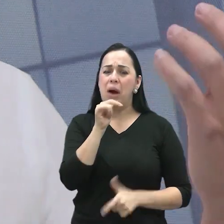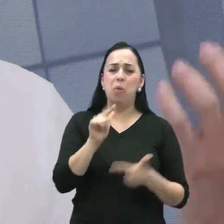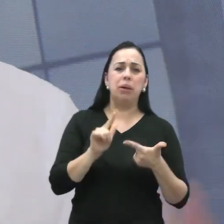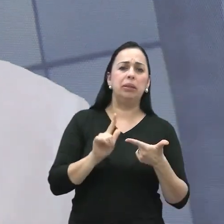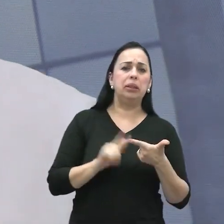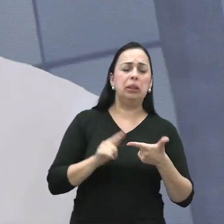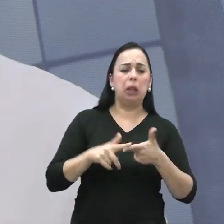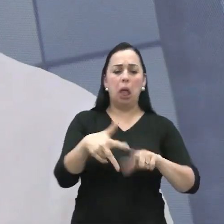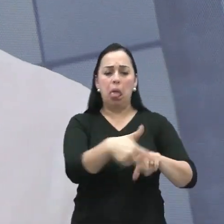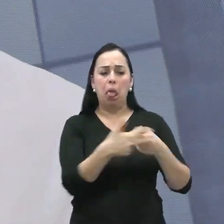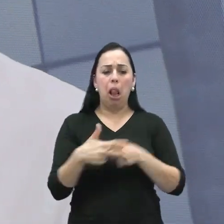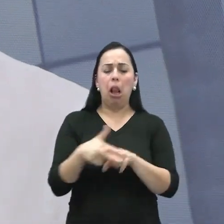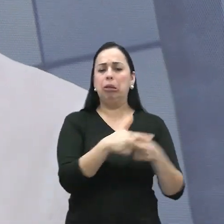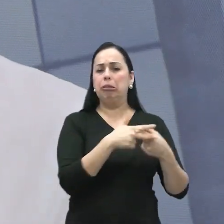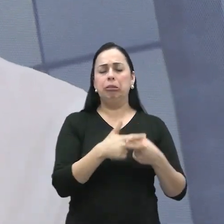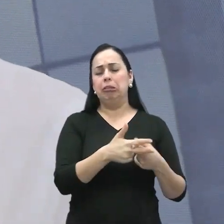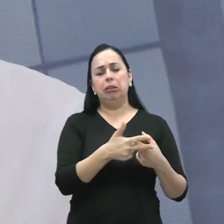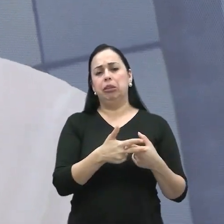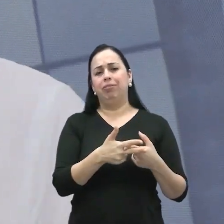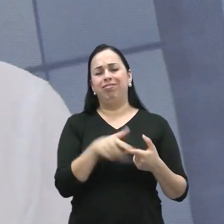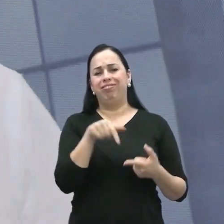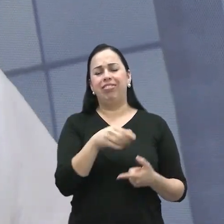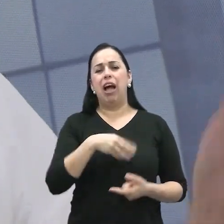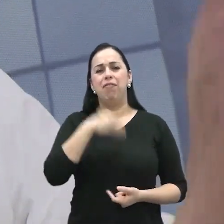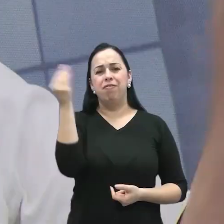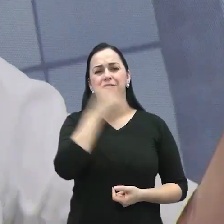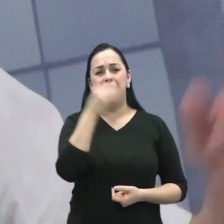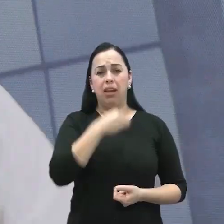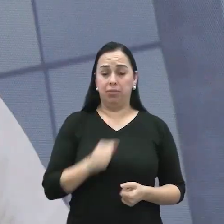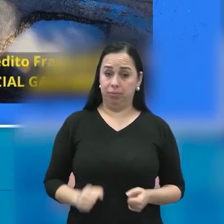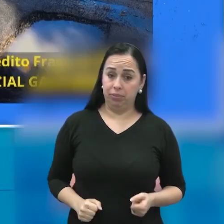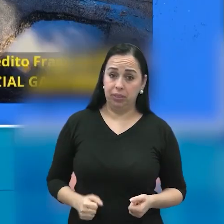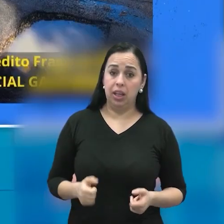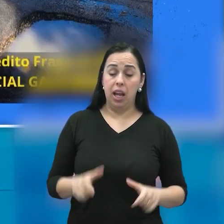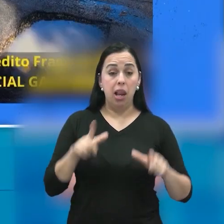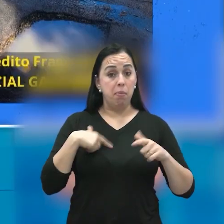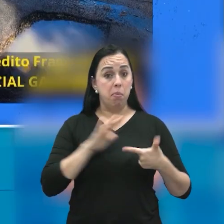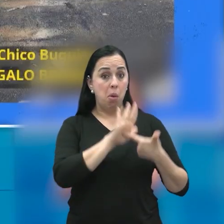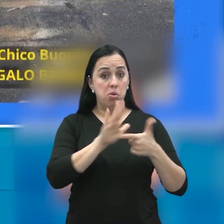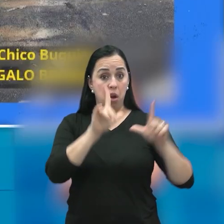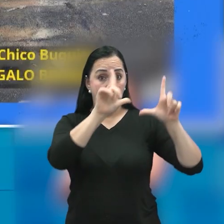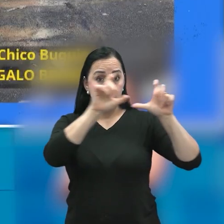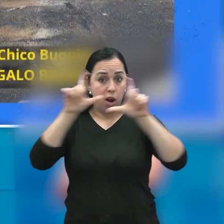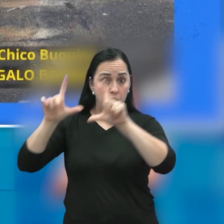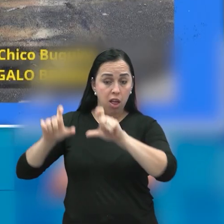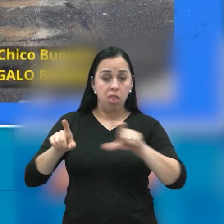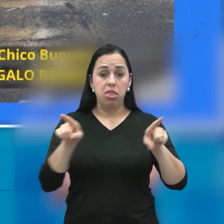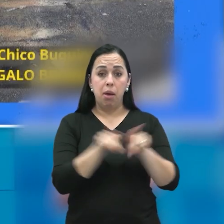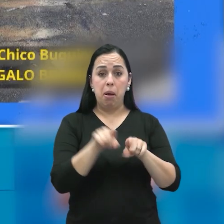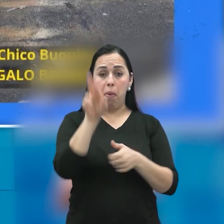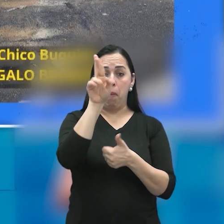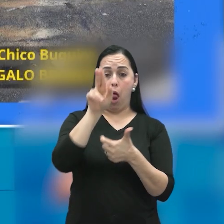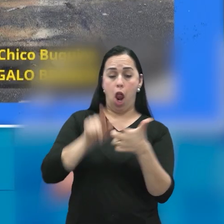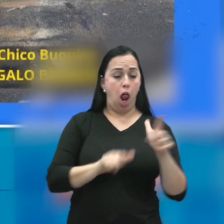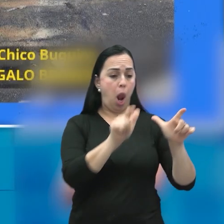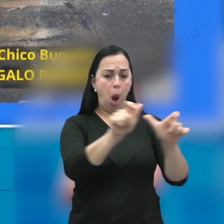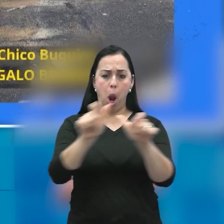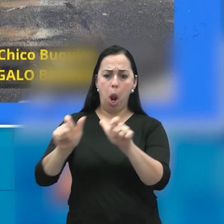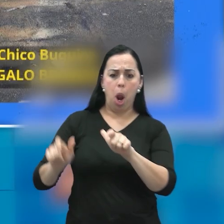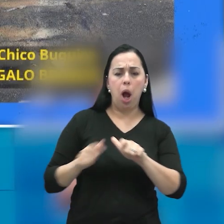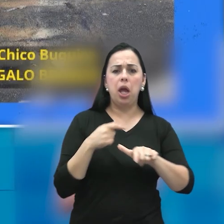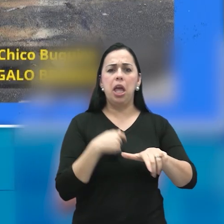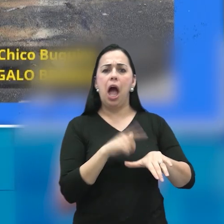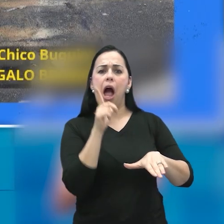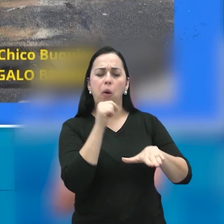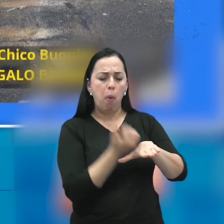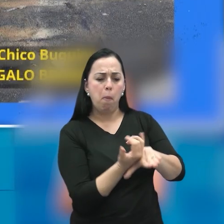de água e reparos realizados pela Sabesp. Em fotos, o parlamentar mostrou diversos pontos